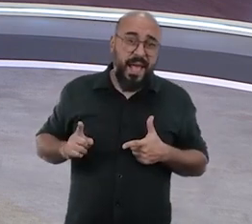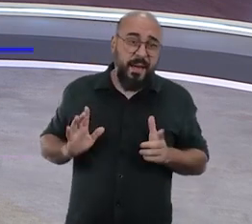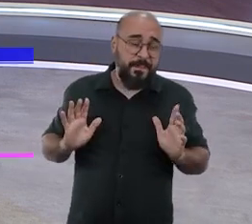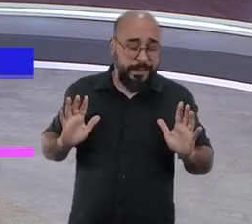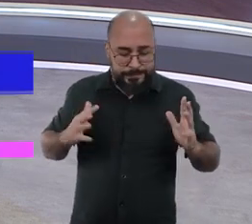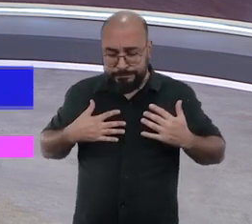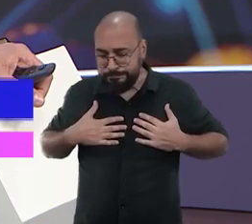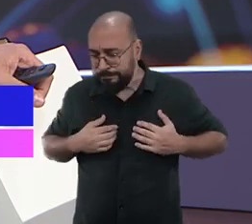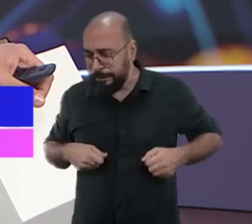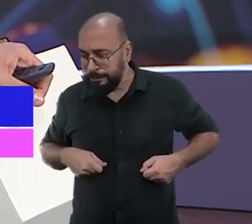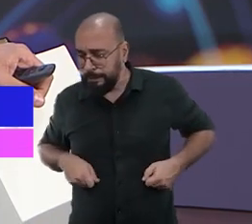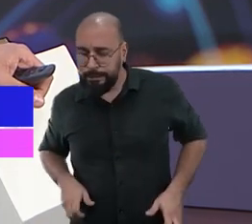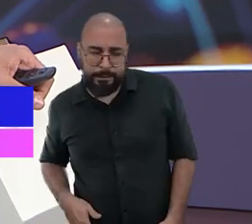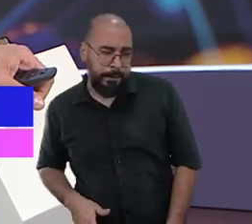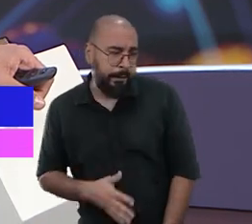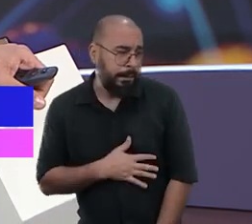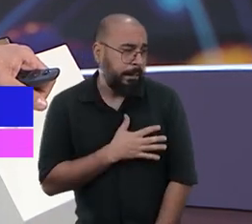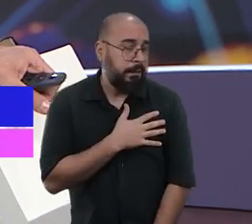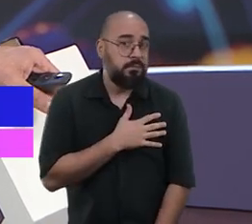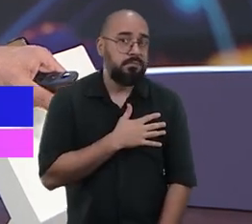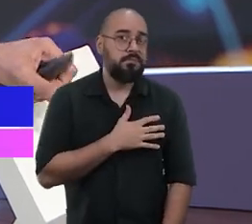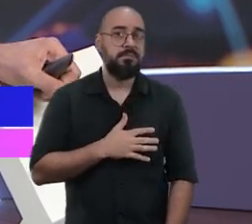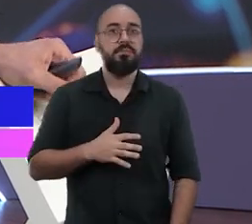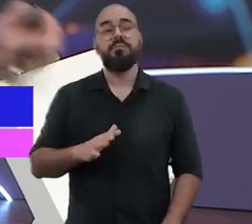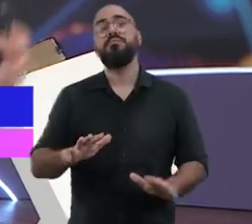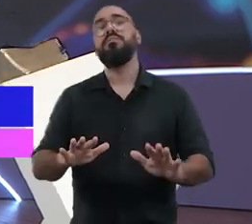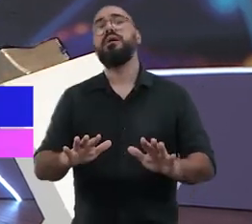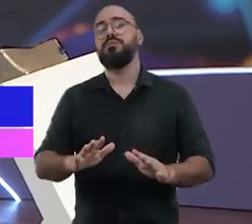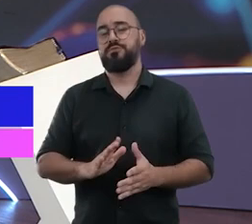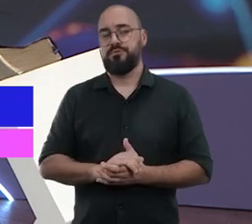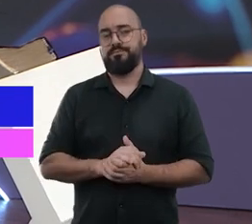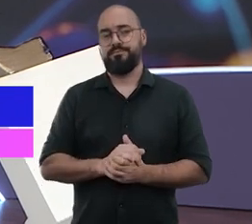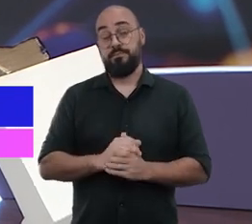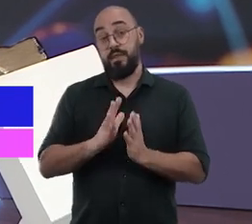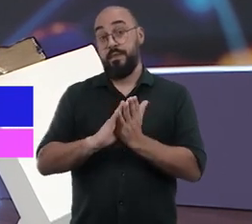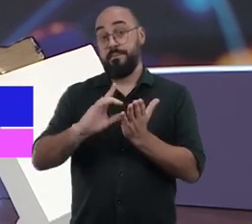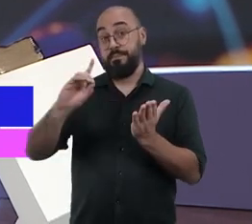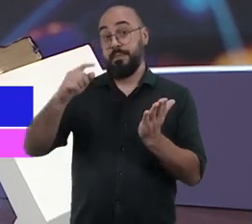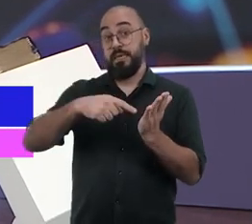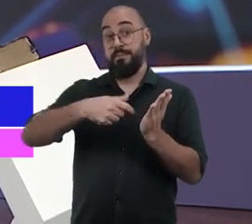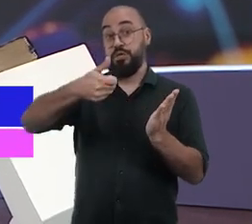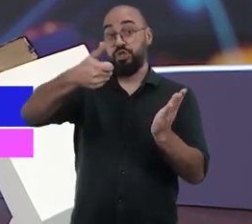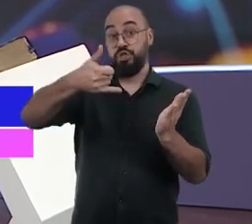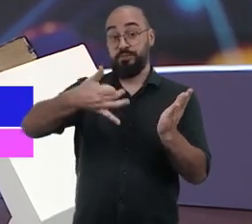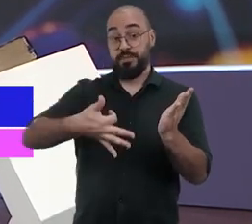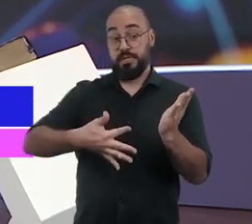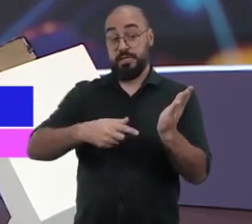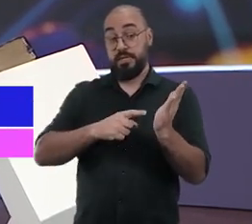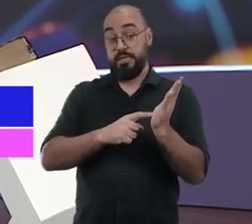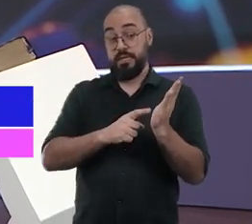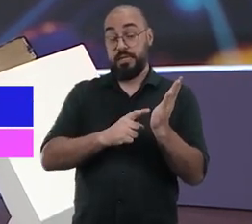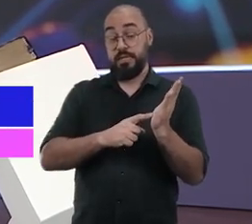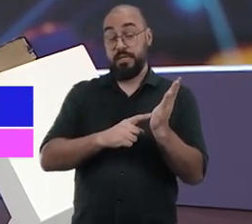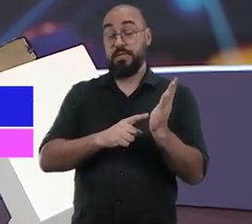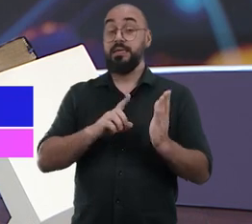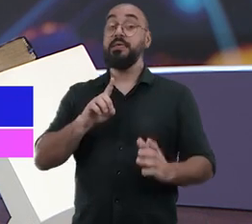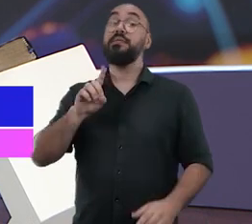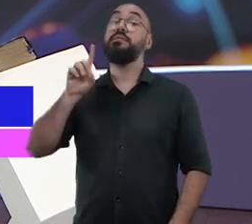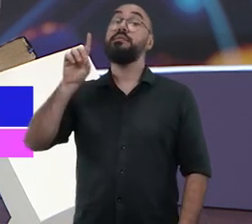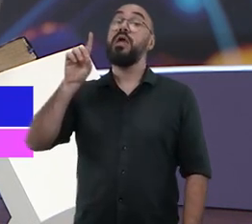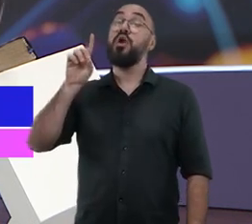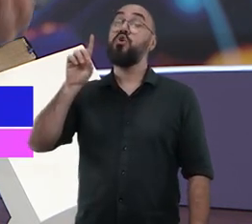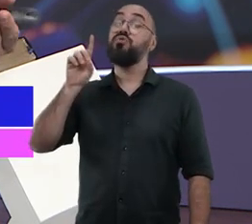humana. Então, o que a Bíblia diz é que Deus veio com algo que seria